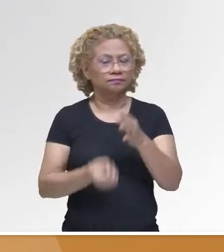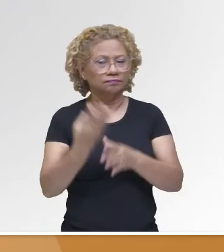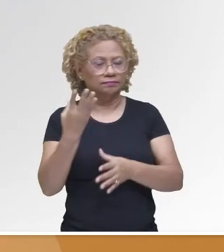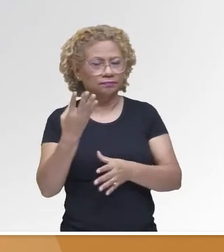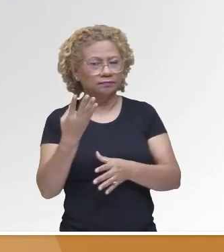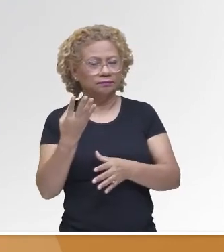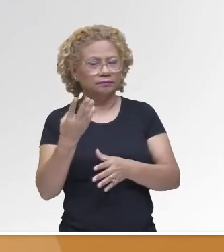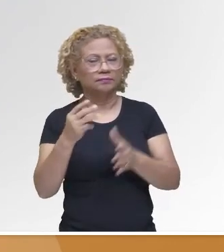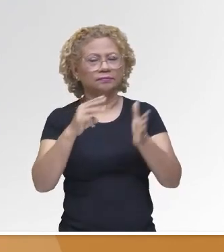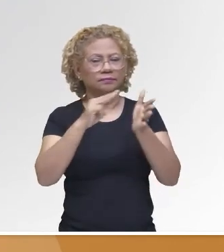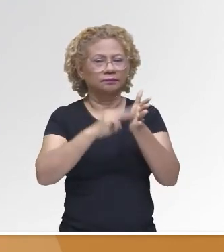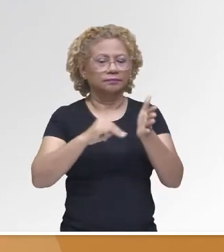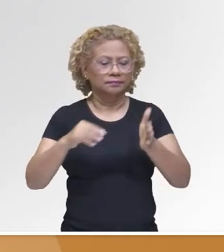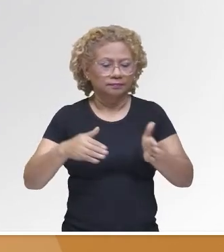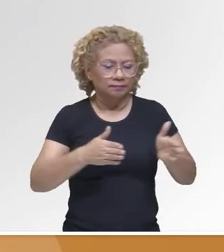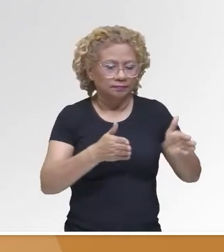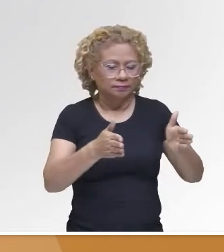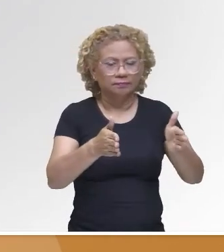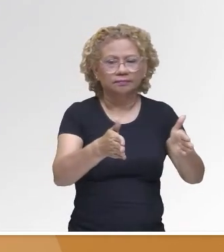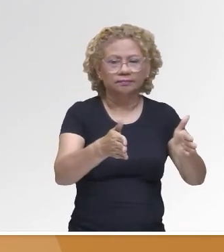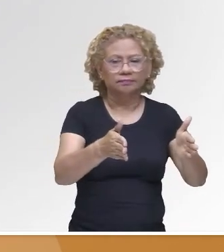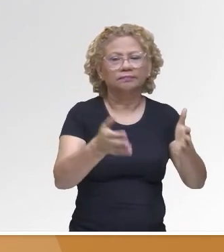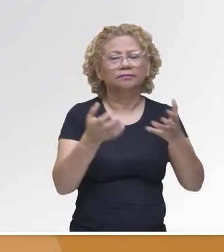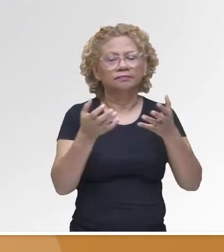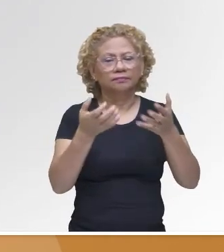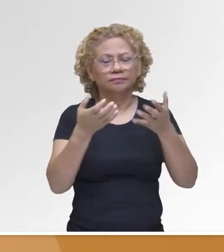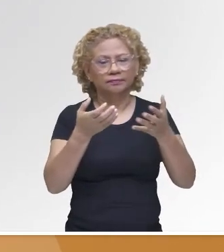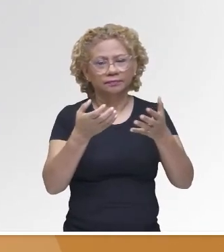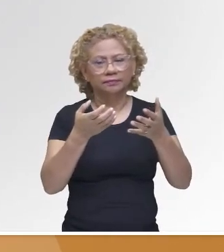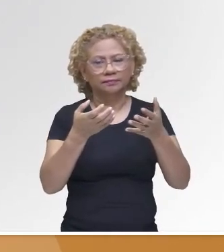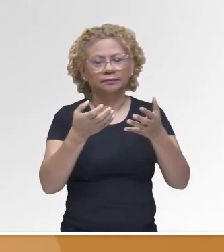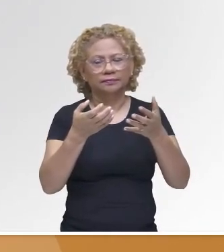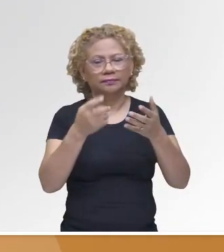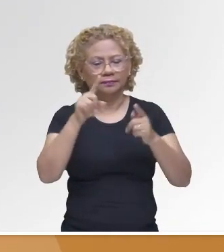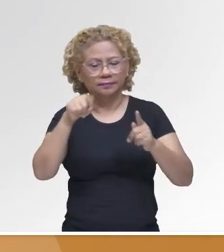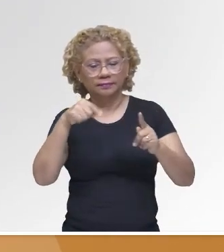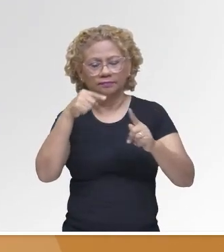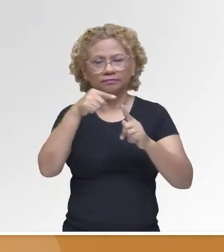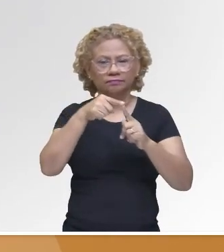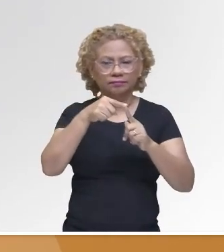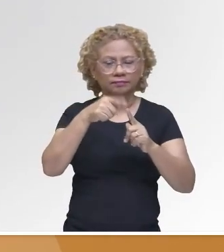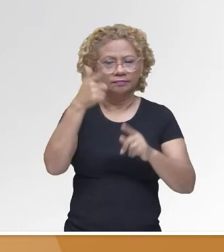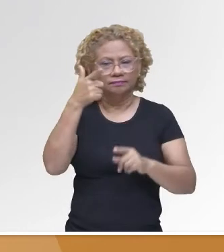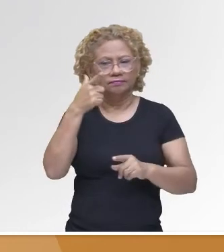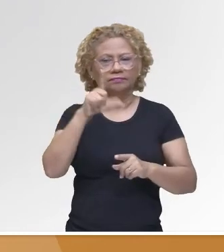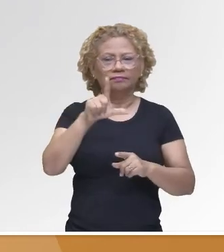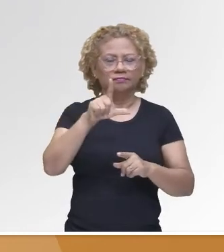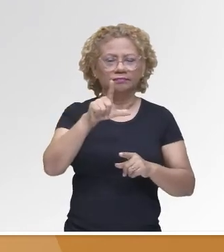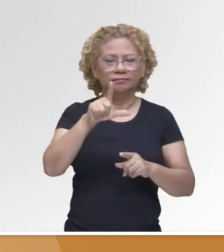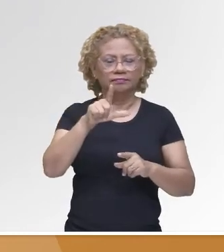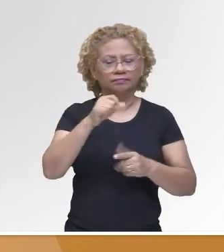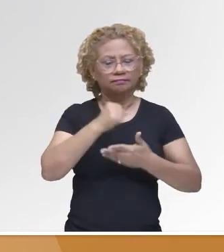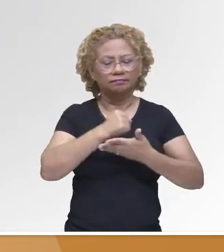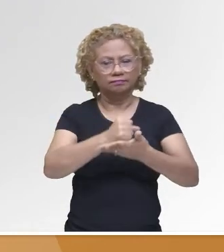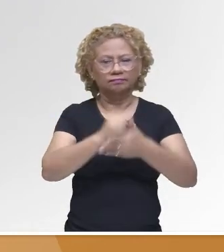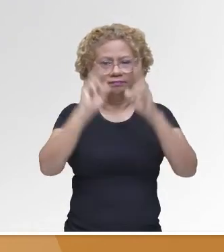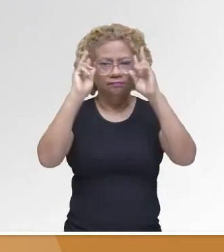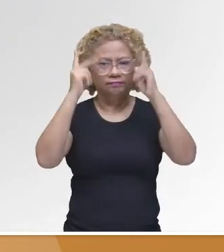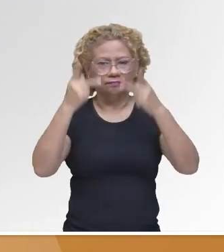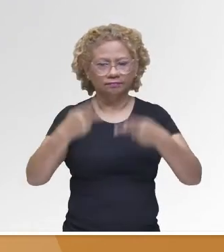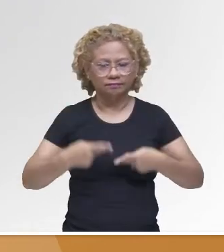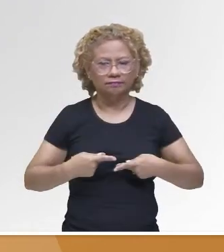método, que é o caminho que eu quero seguir para resolver aquele problema da humanidade. Não é